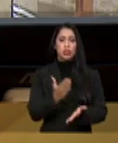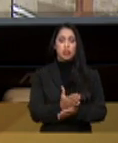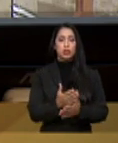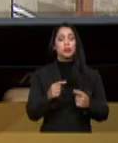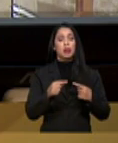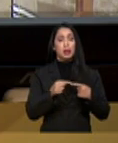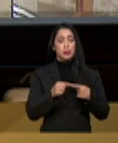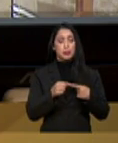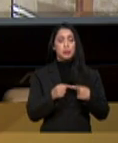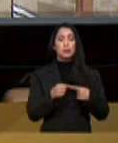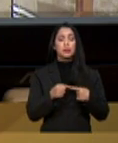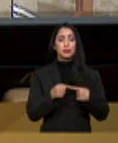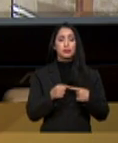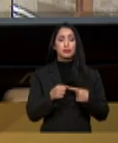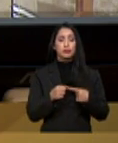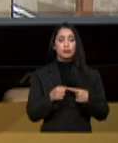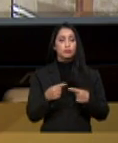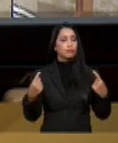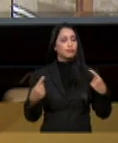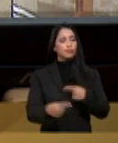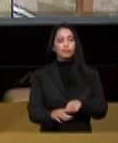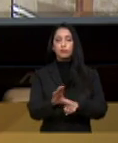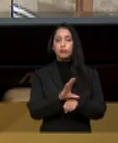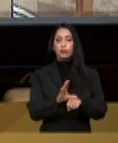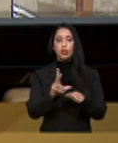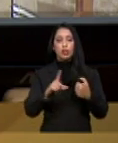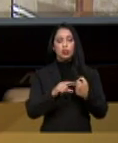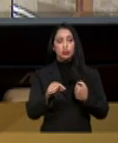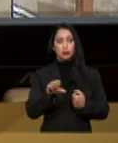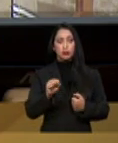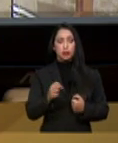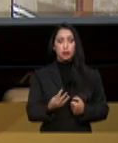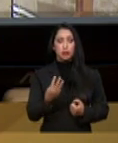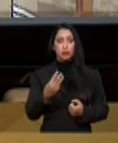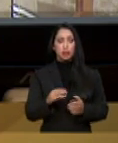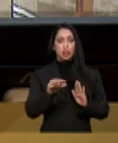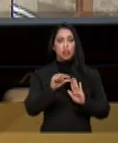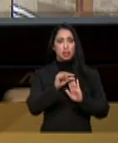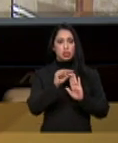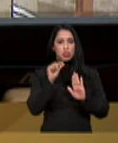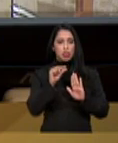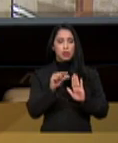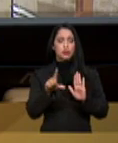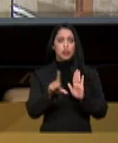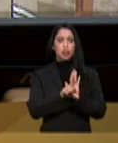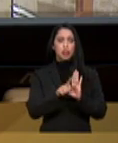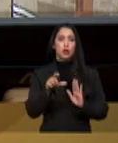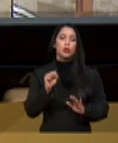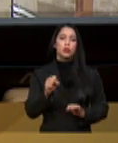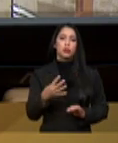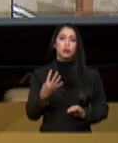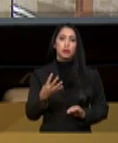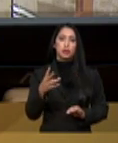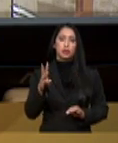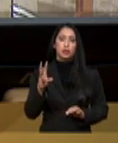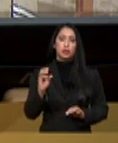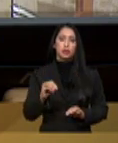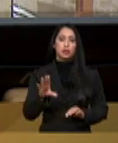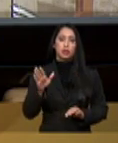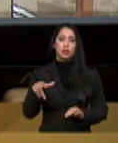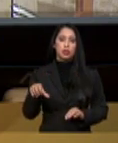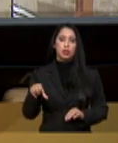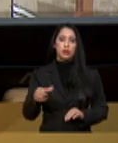lugar, declarar a inconstitucionalidade do artigo 83, caput da Lei 8.430 de